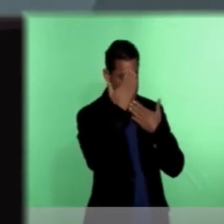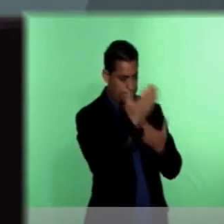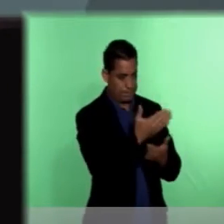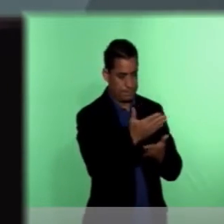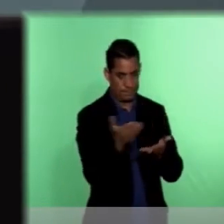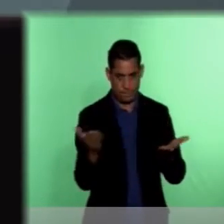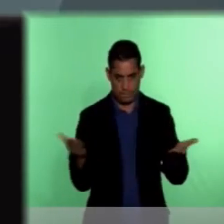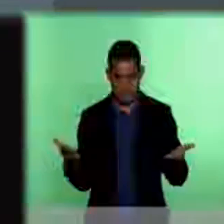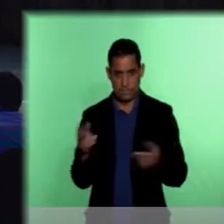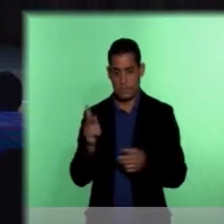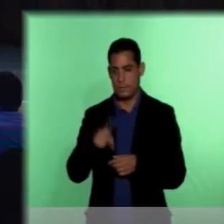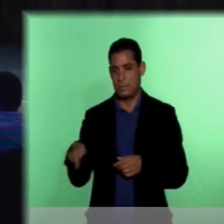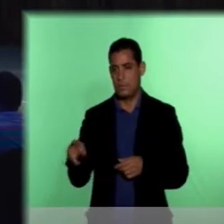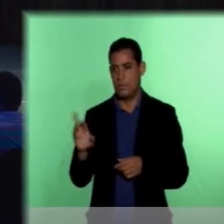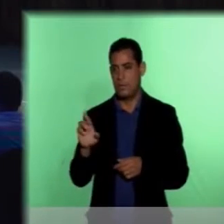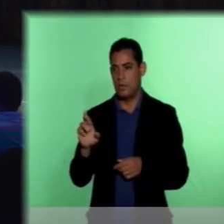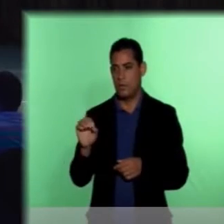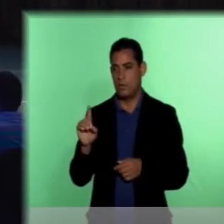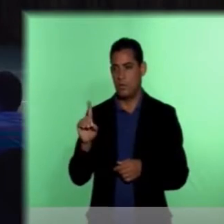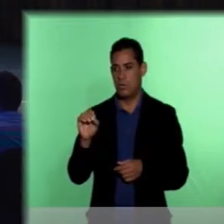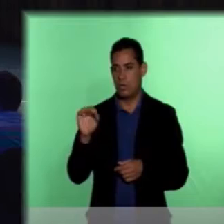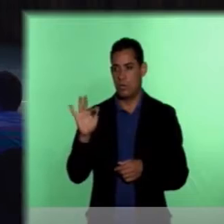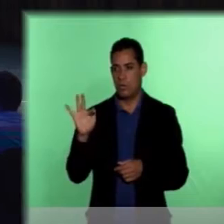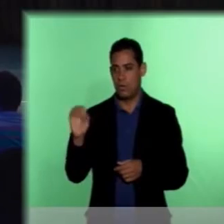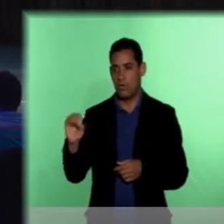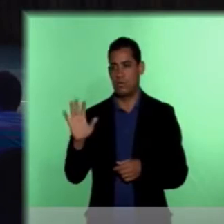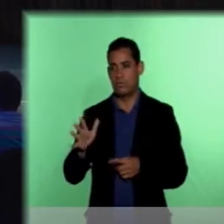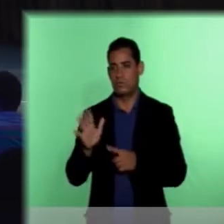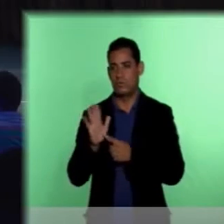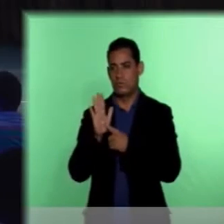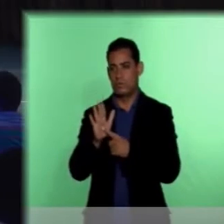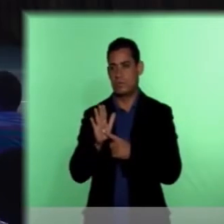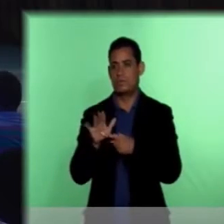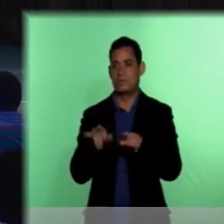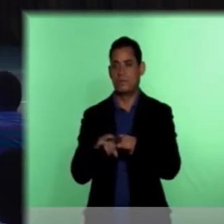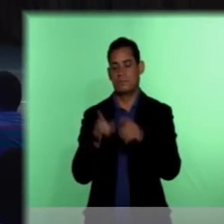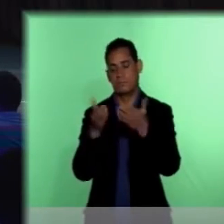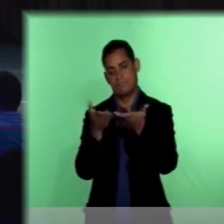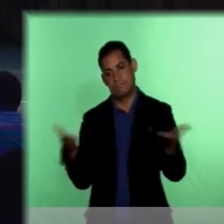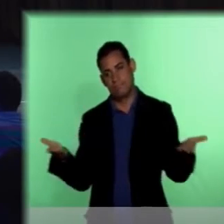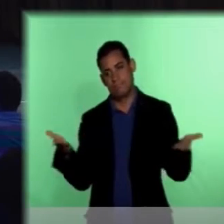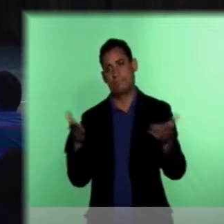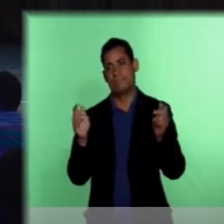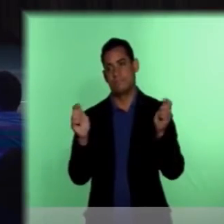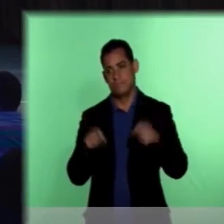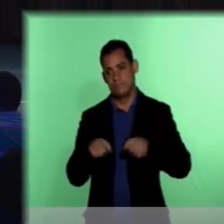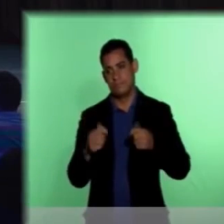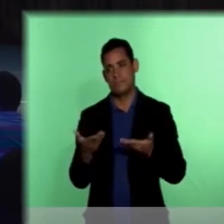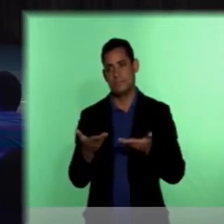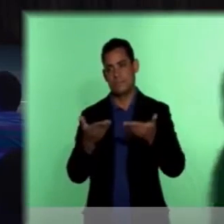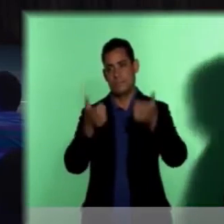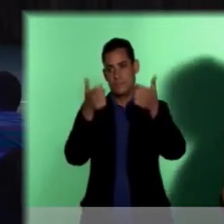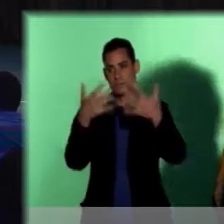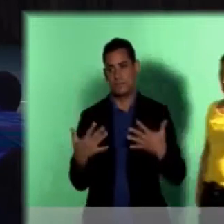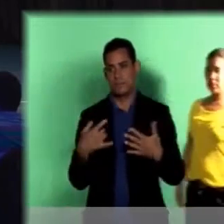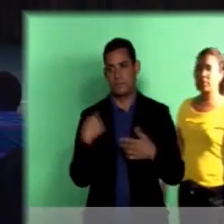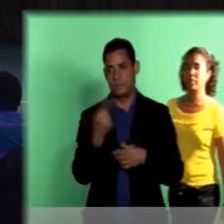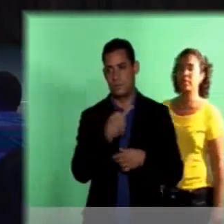ao professor Rodolfo aqui, que fez a apresentação e a possibilidade de prestar contas aqui para vocês do nosso